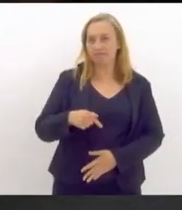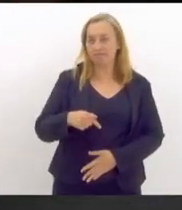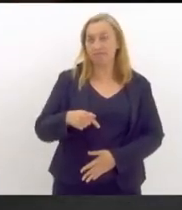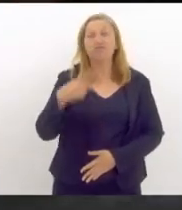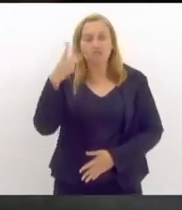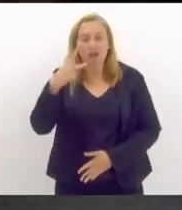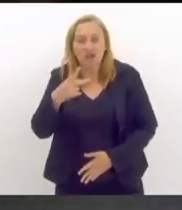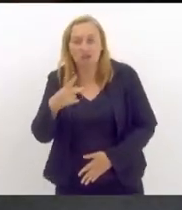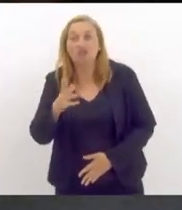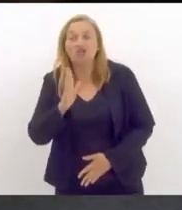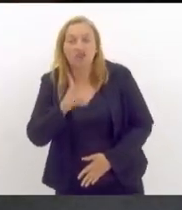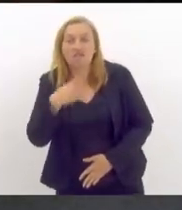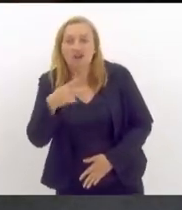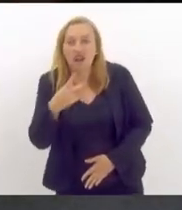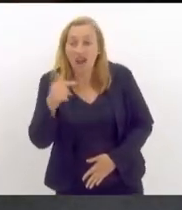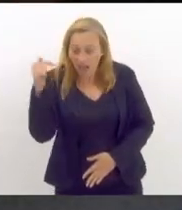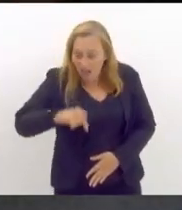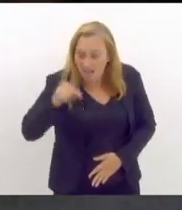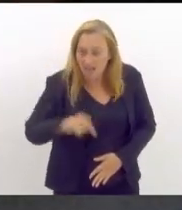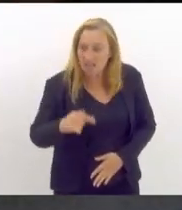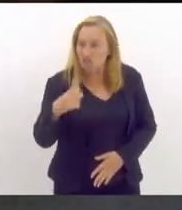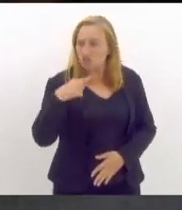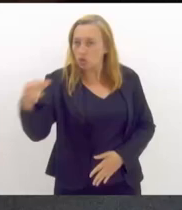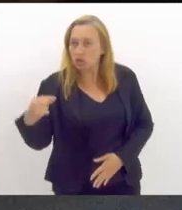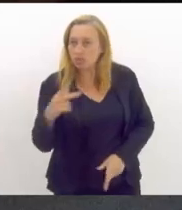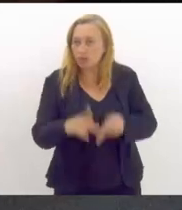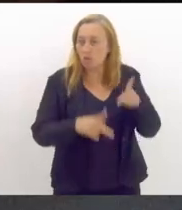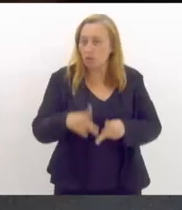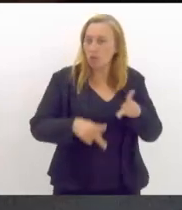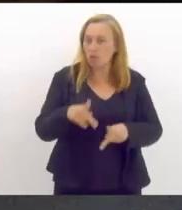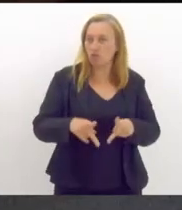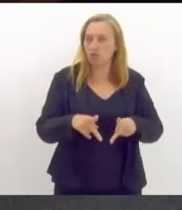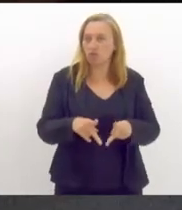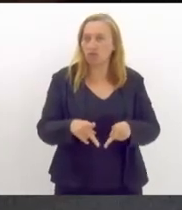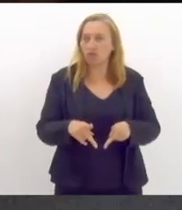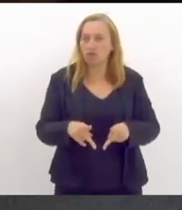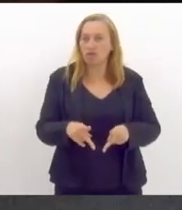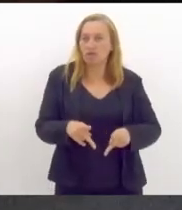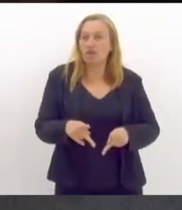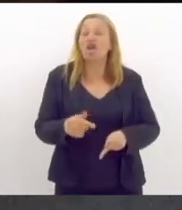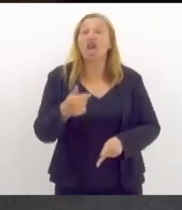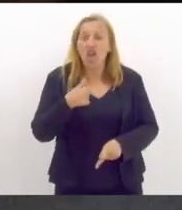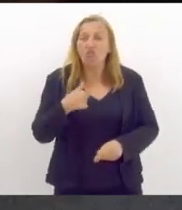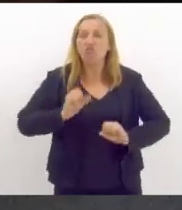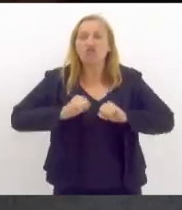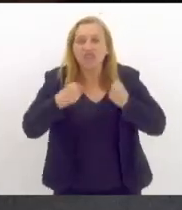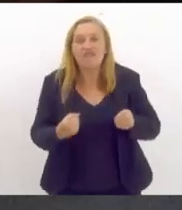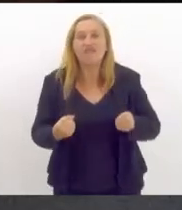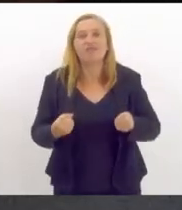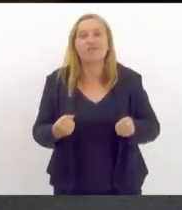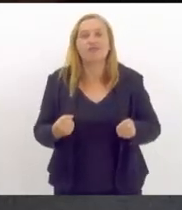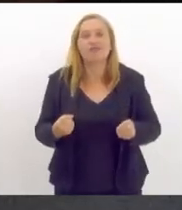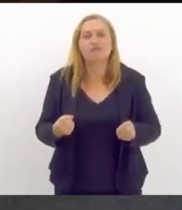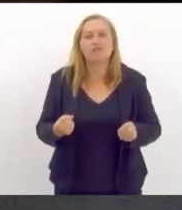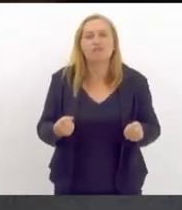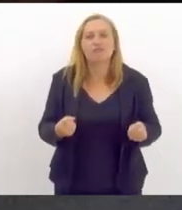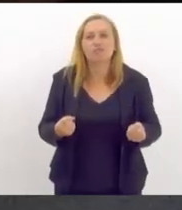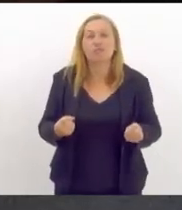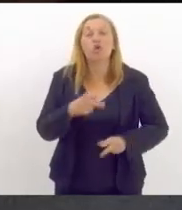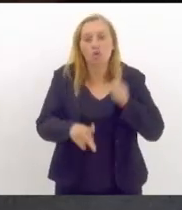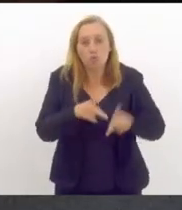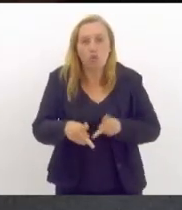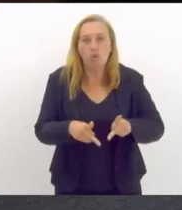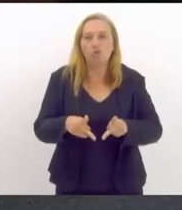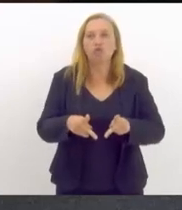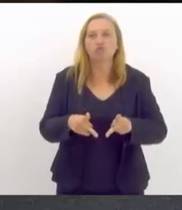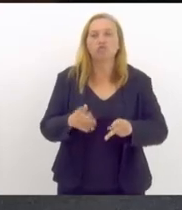Como eu disse aqui chancelado Tutelar pelo povo eleito Eu Vou defender a população